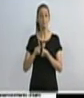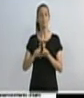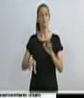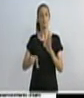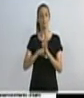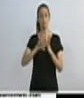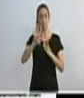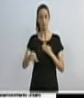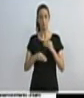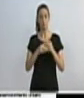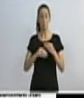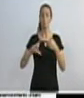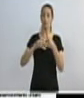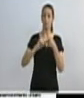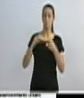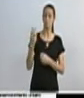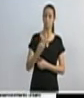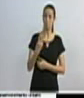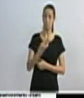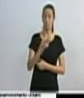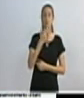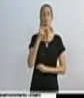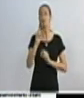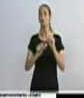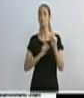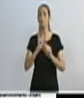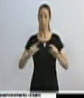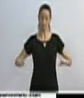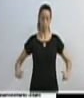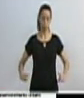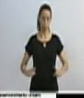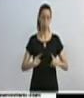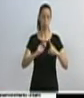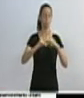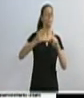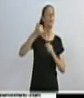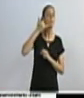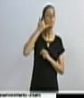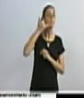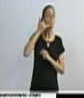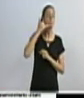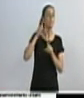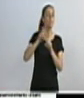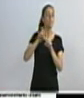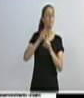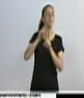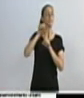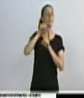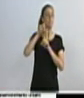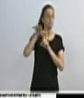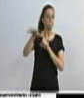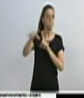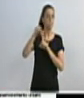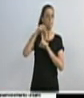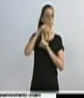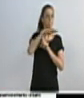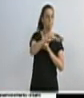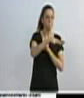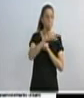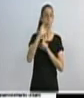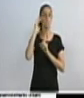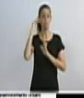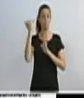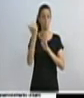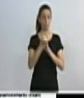o artigo 33, ele fala que as edificações das torres para antenas de transmissão de radiação eletromagnética obedecerão ao recuo